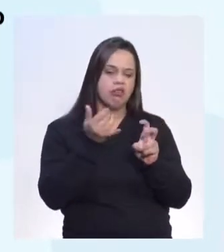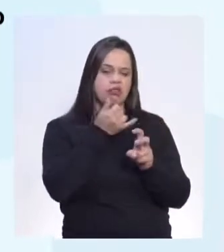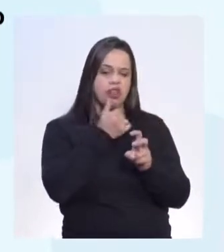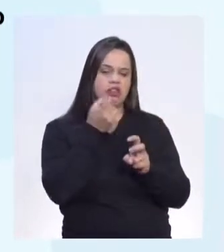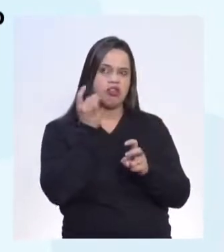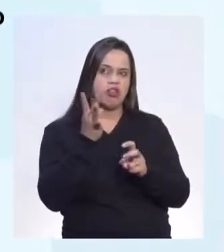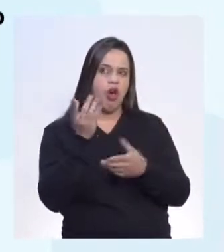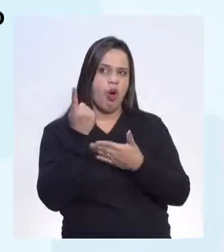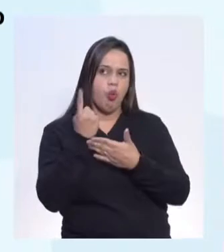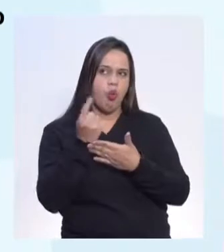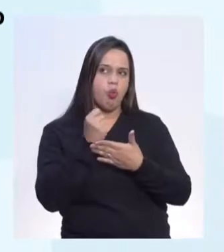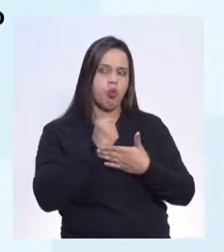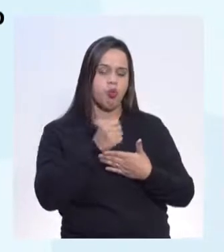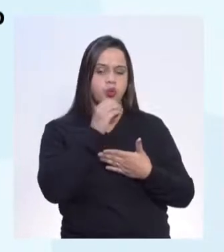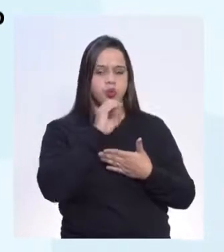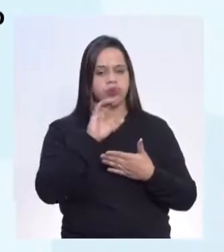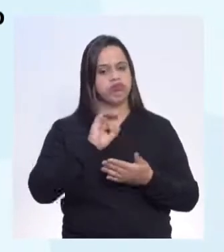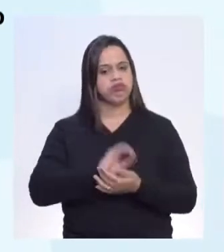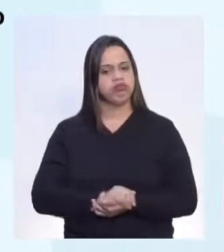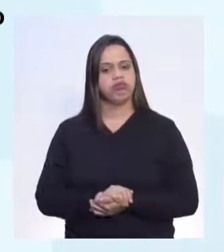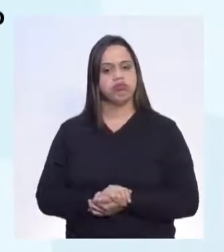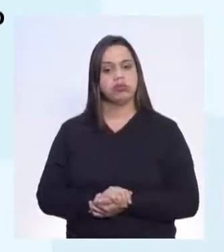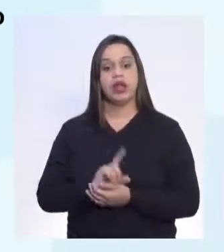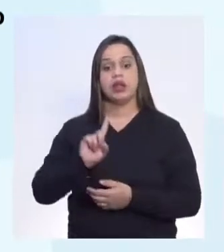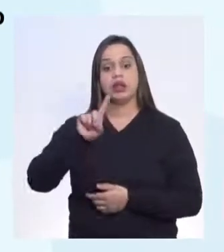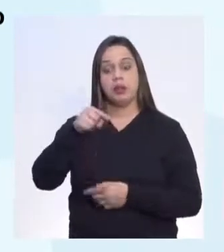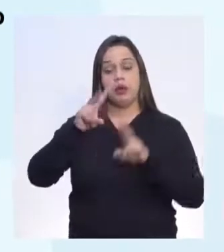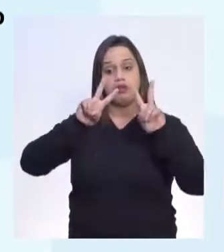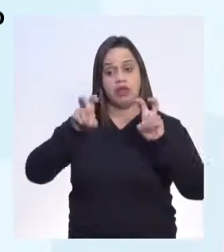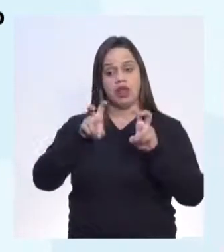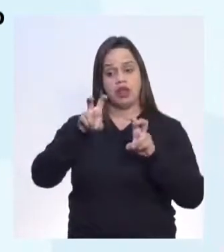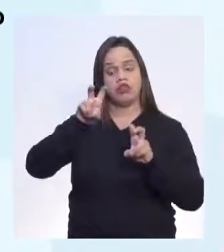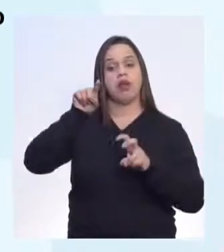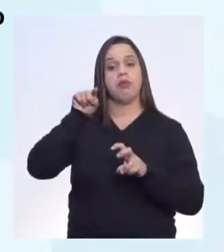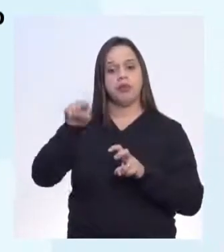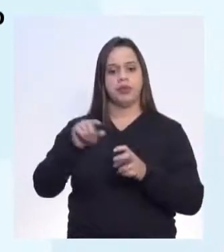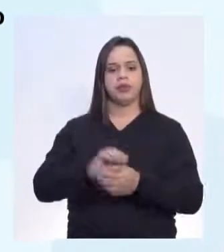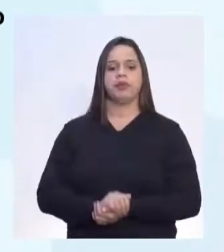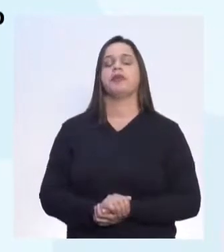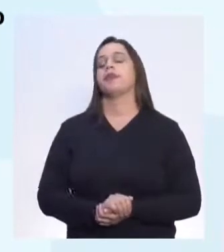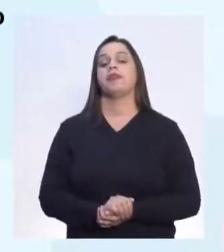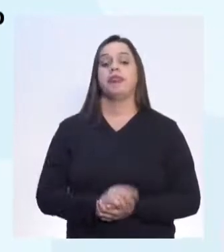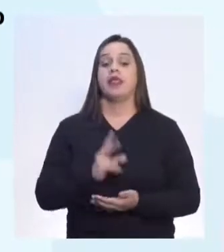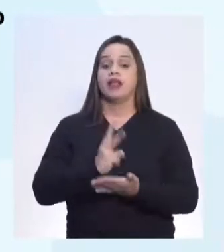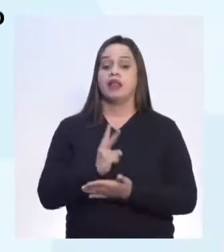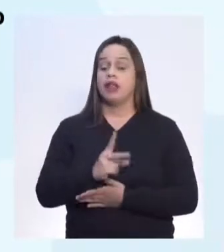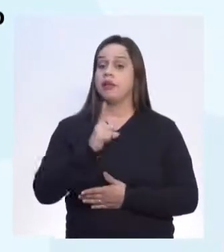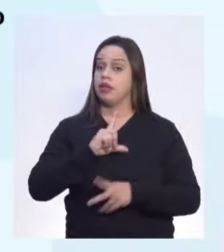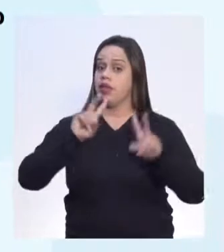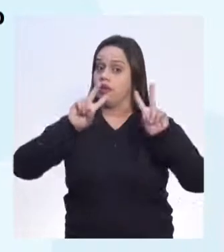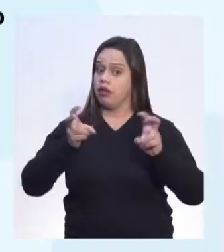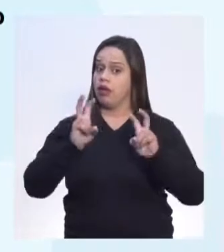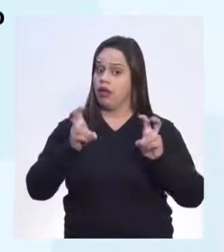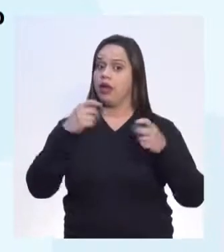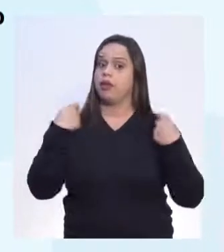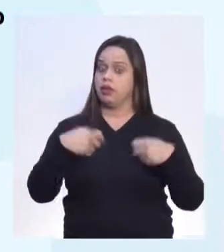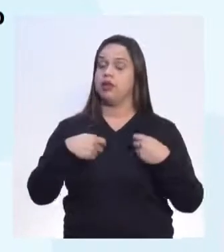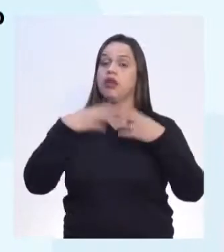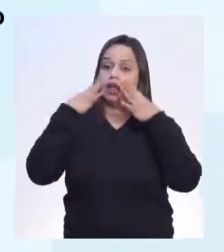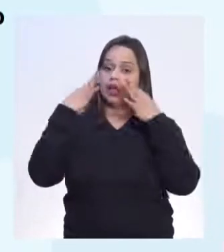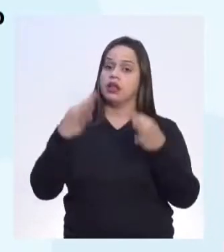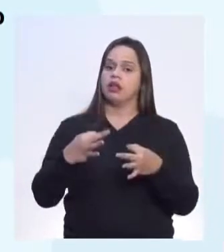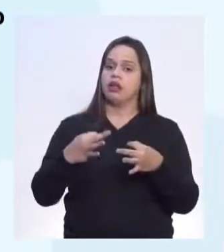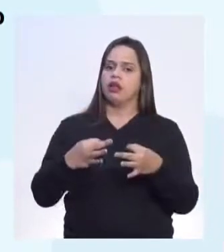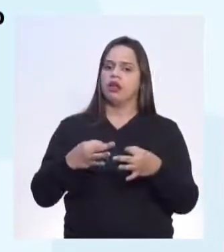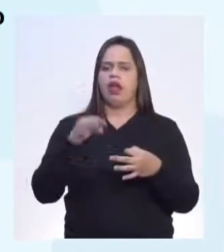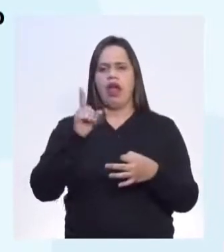um. Fecha aspas, e aí depois o ponto. Essa era uma maneira. Toda vez que a gente tem aspas, a gente também tem que prestar atenção.